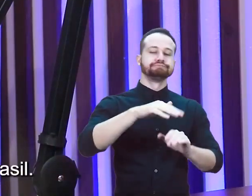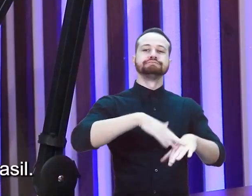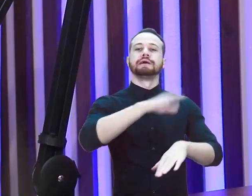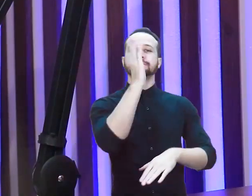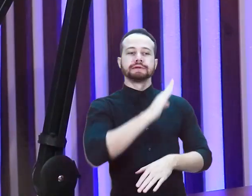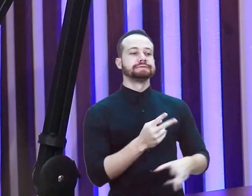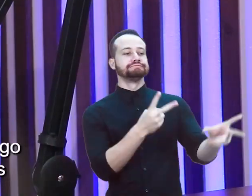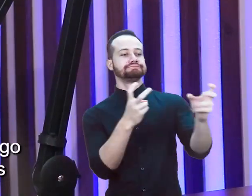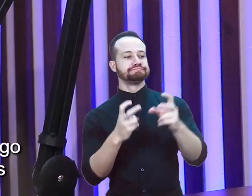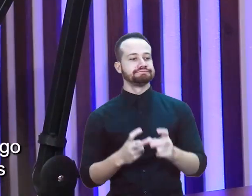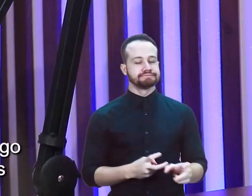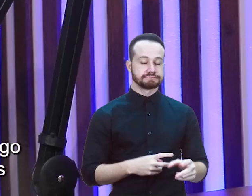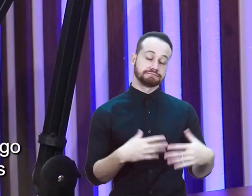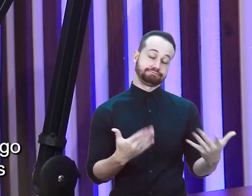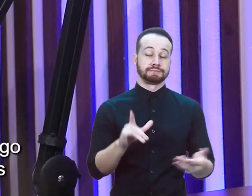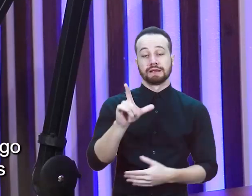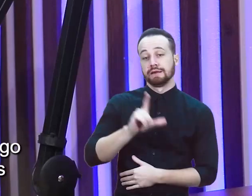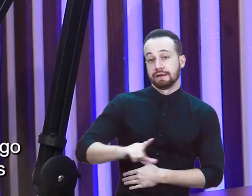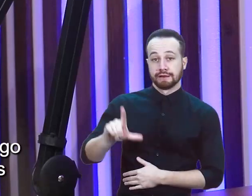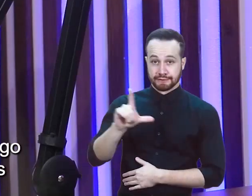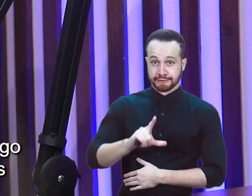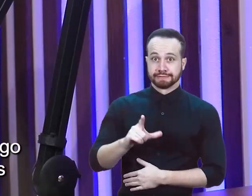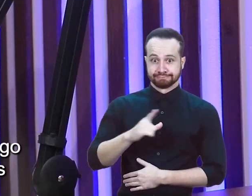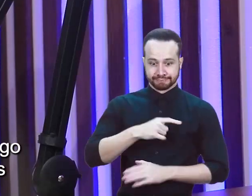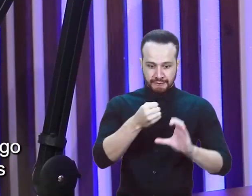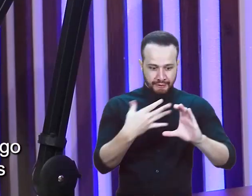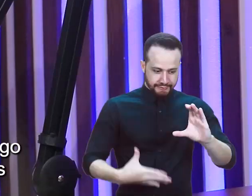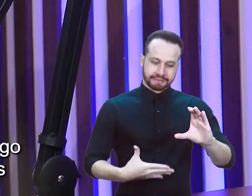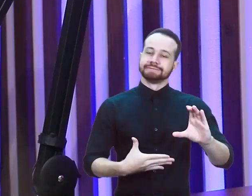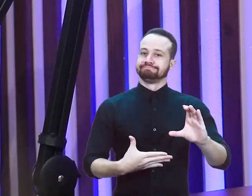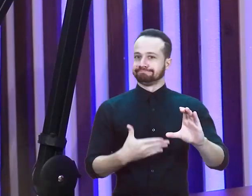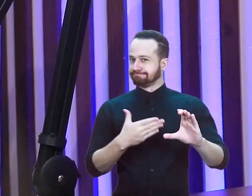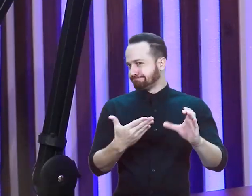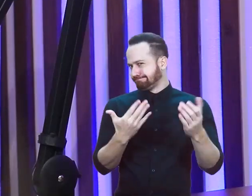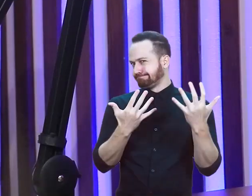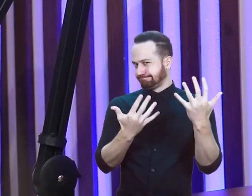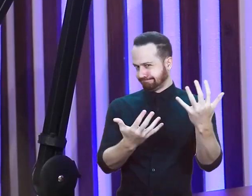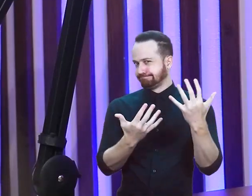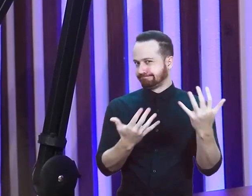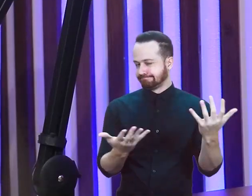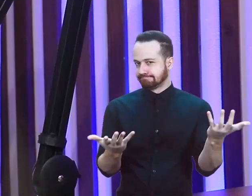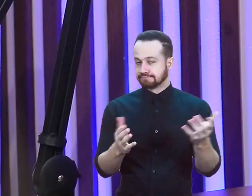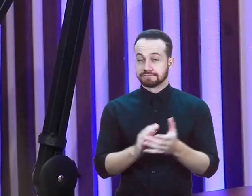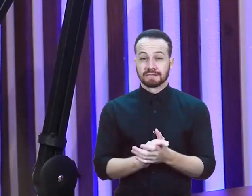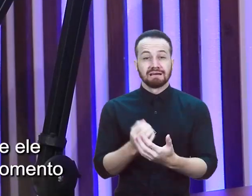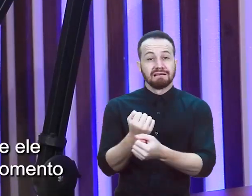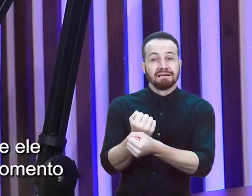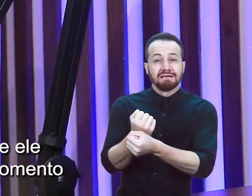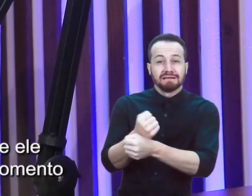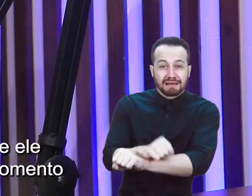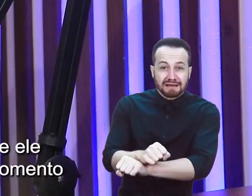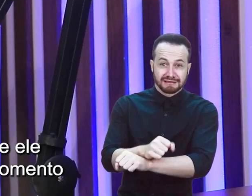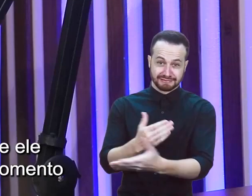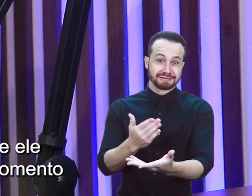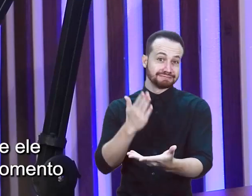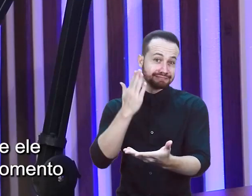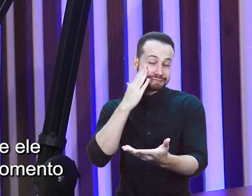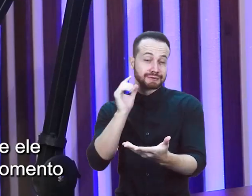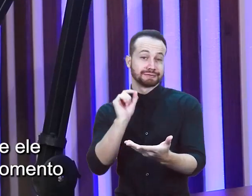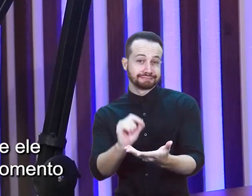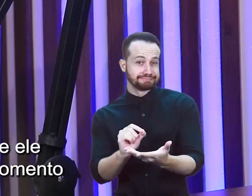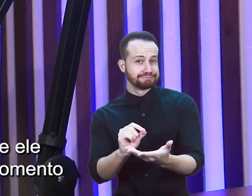explorar o Brasil. Então é óbvio que está em jogo aí o caráter dessas pessoas. Né? E a escravização para essas pessoas